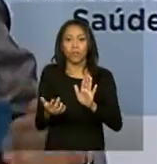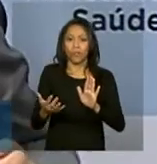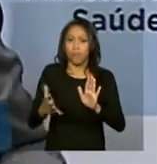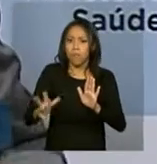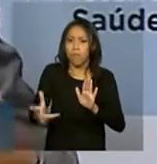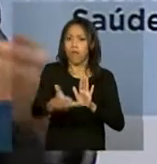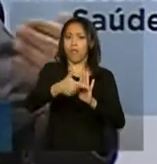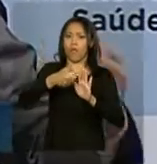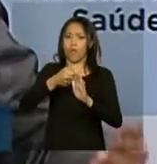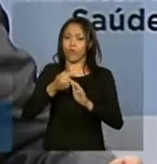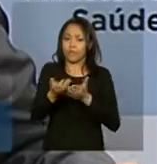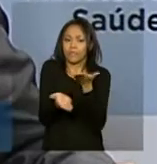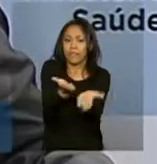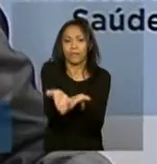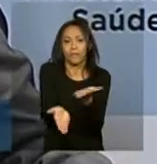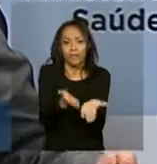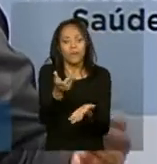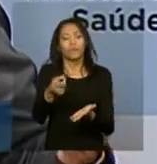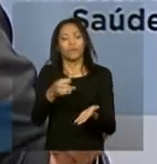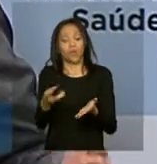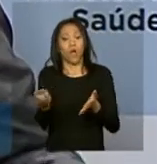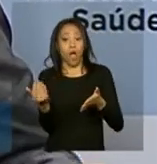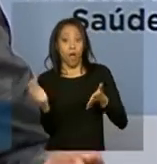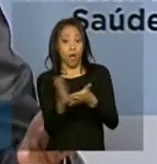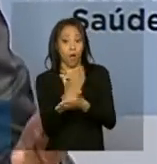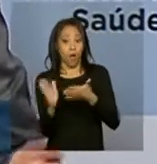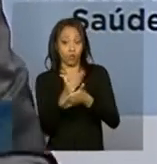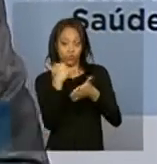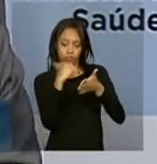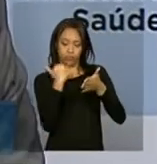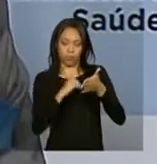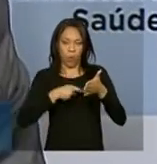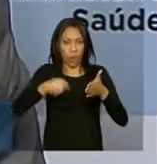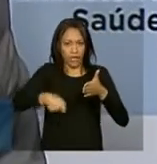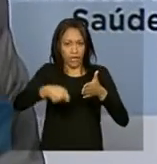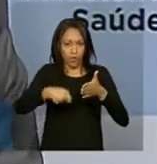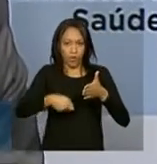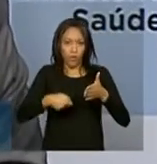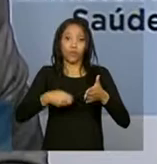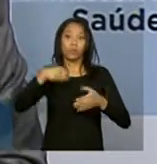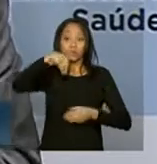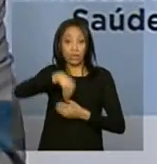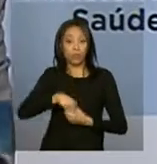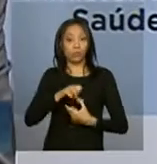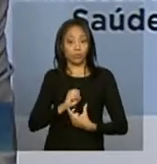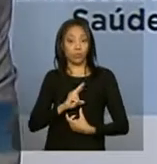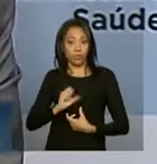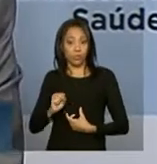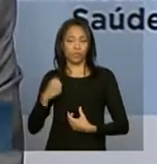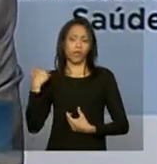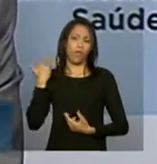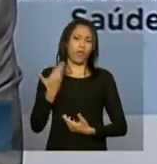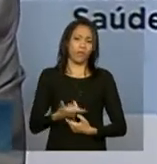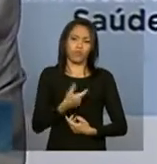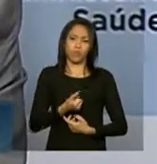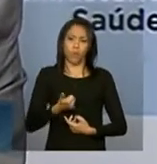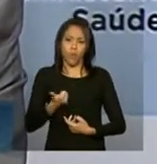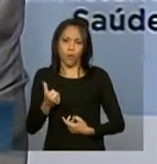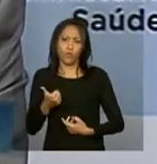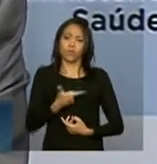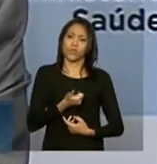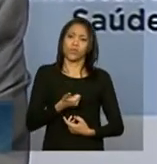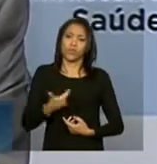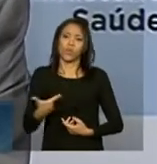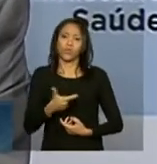desses medicamentos nós incluímos como obrigatório no Sistema Único de Saúde desde 2011, 2012, 2013.